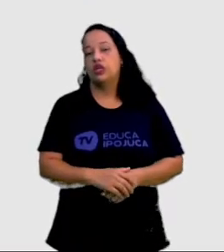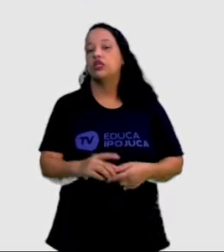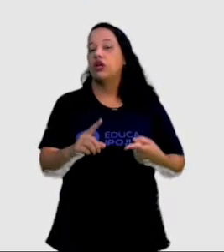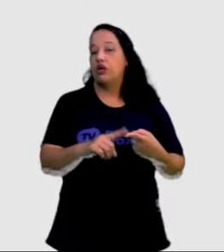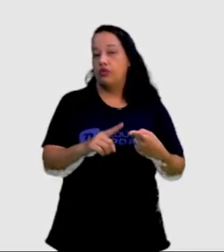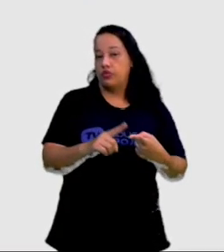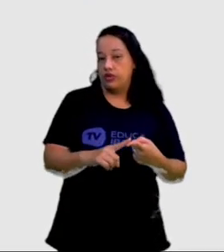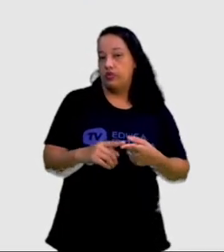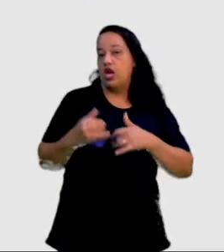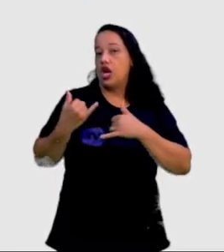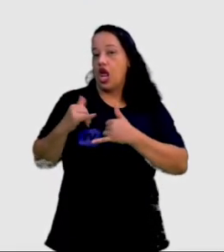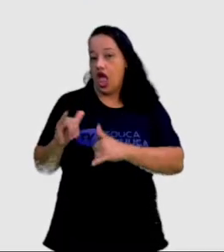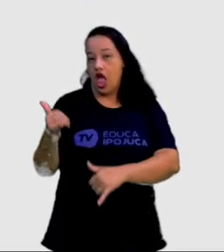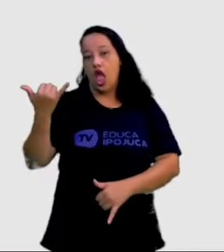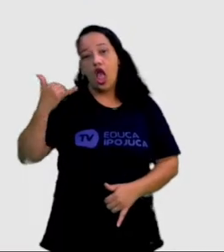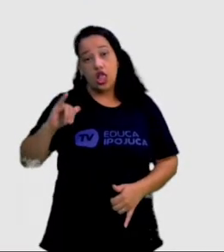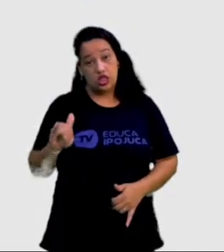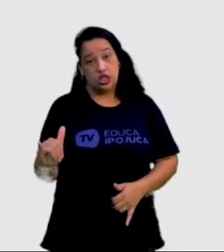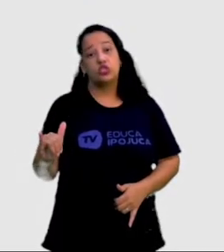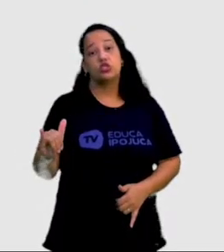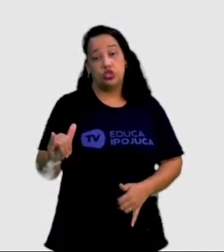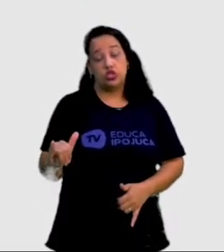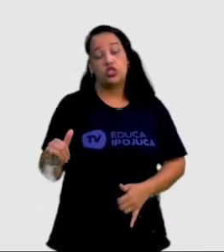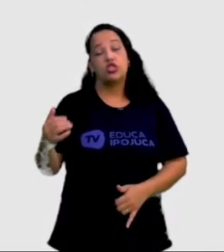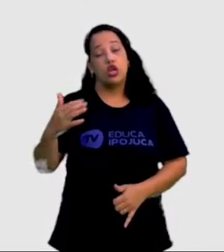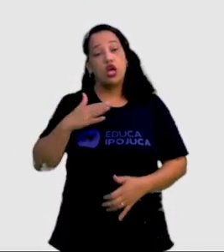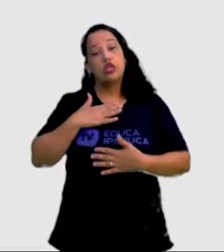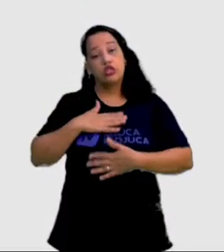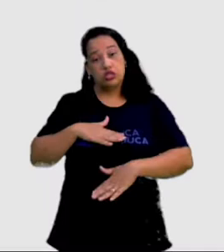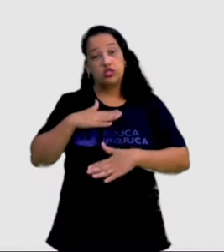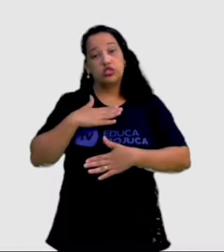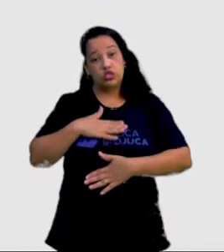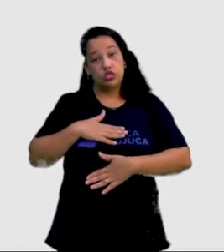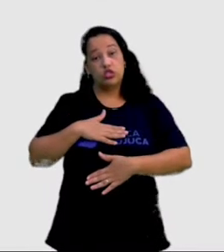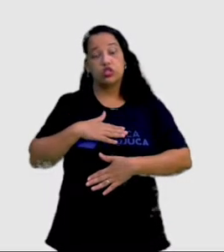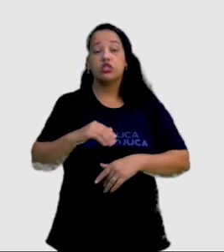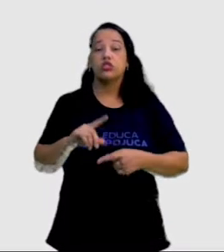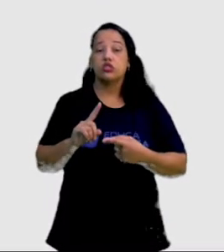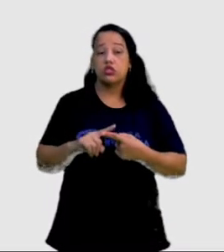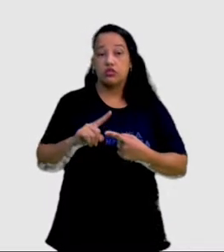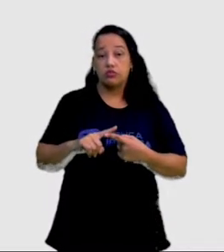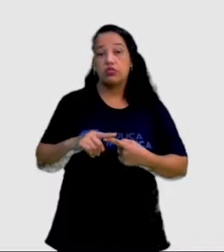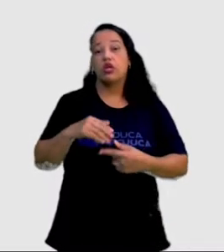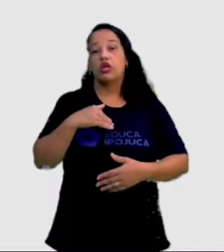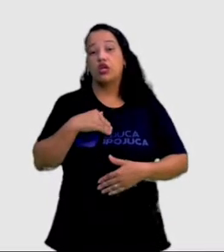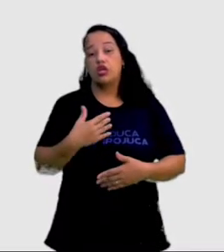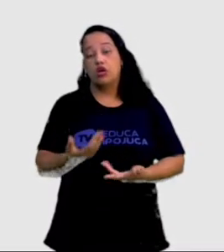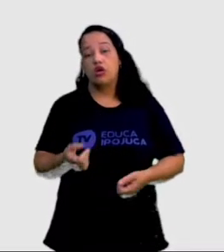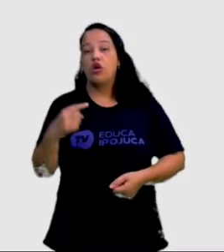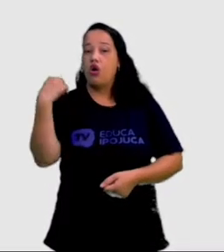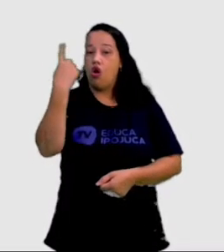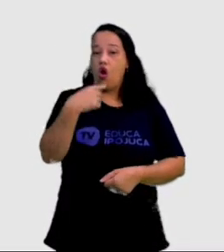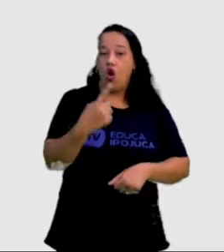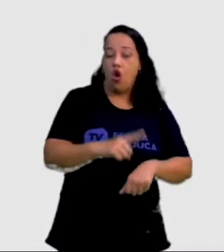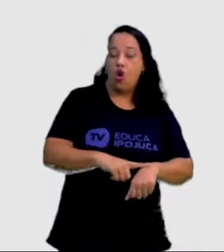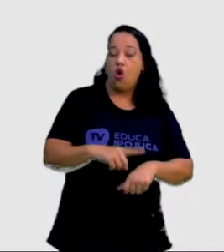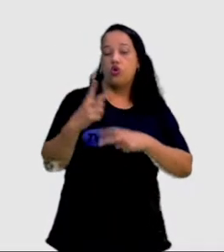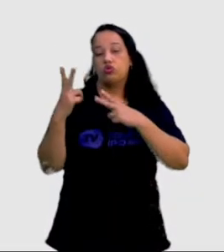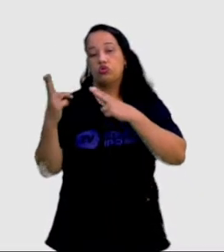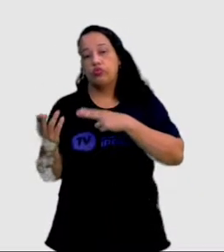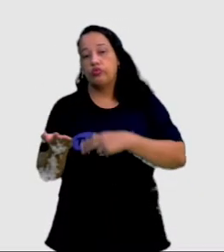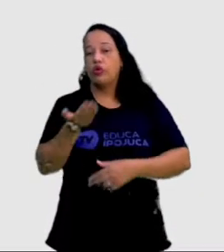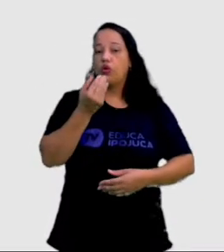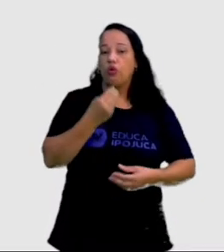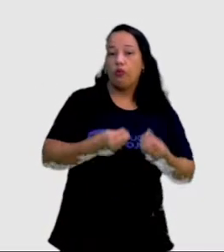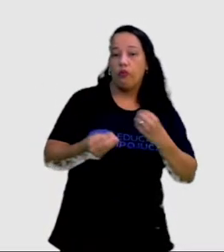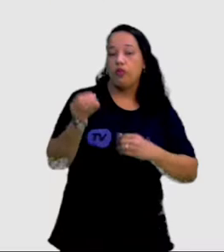demanda energética proveniente do tempo dedicado ao descanso, tá? E as necessidades vitais, como horas de sono, refeição e